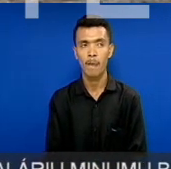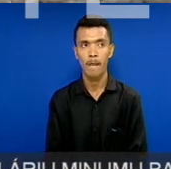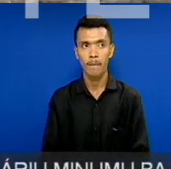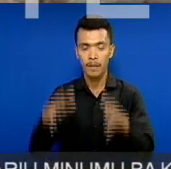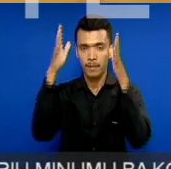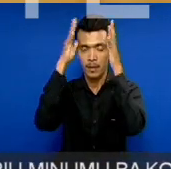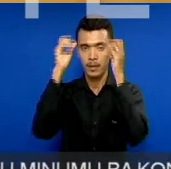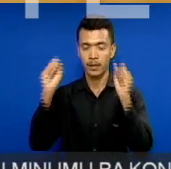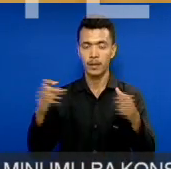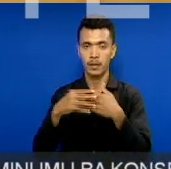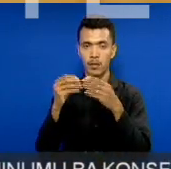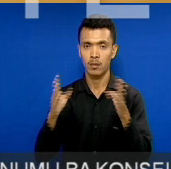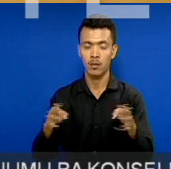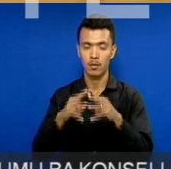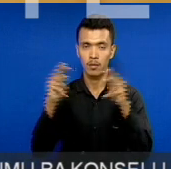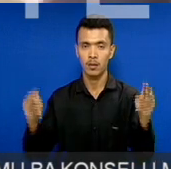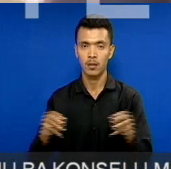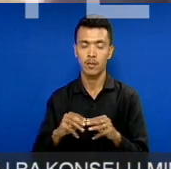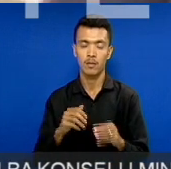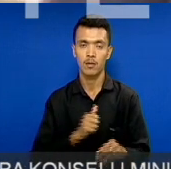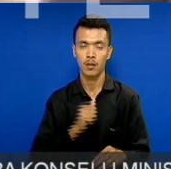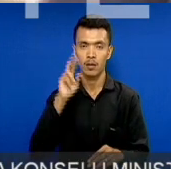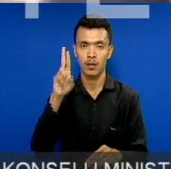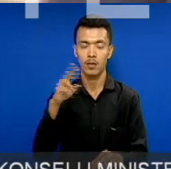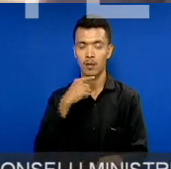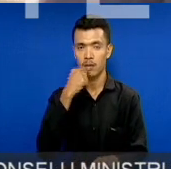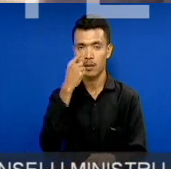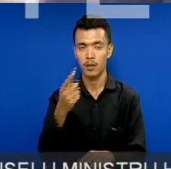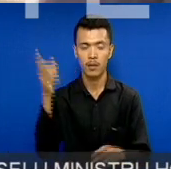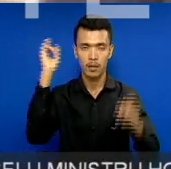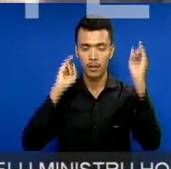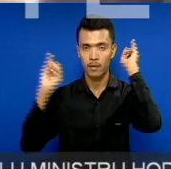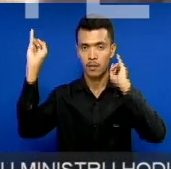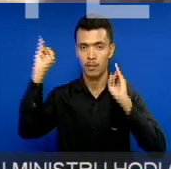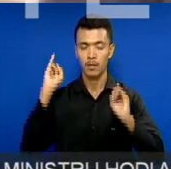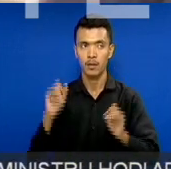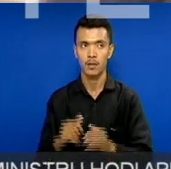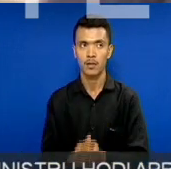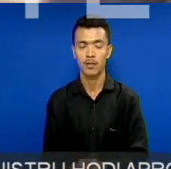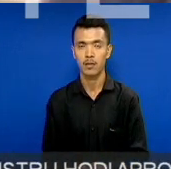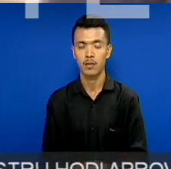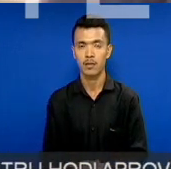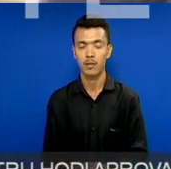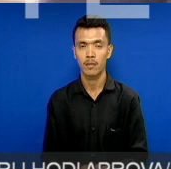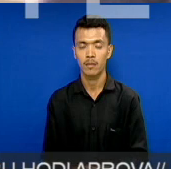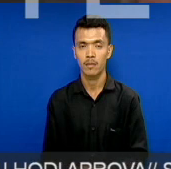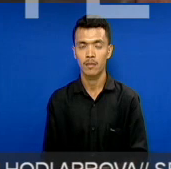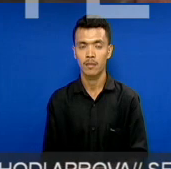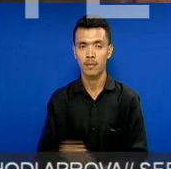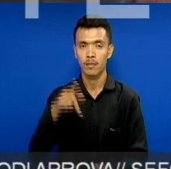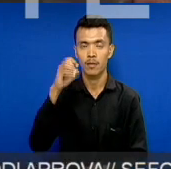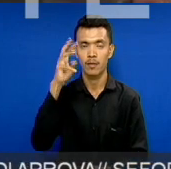Presidente da Autoridade Município AILEU, João Bosco dos Santos, Hateten, informação, engenheiro técnico, PDM, identifica